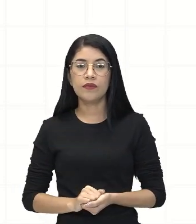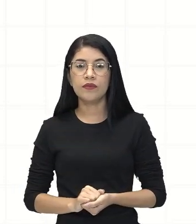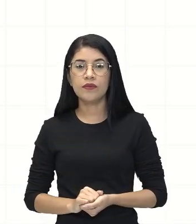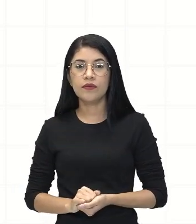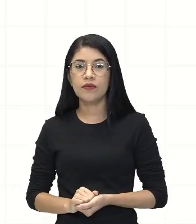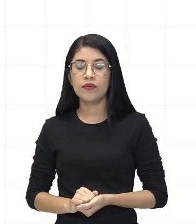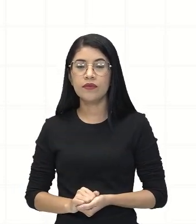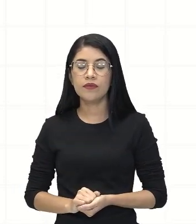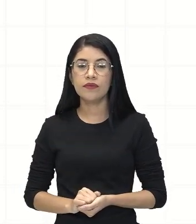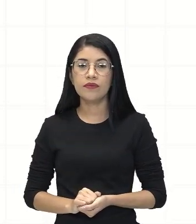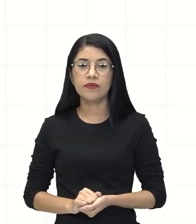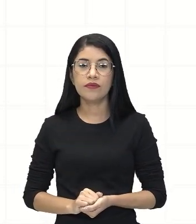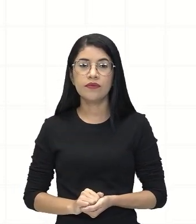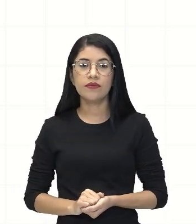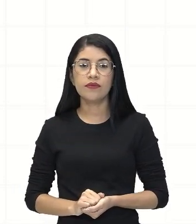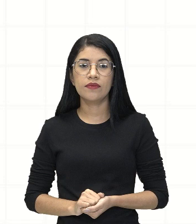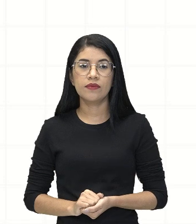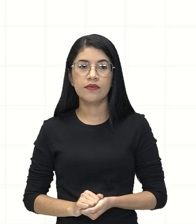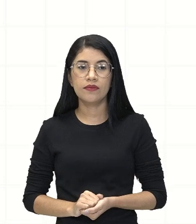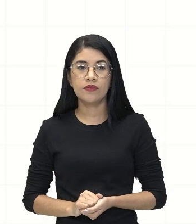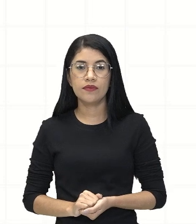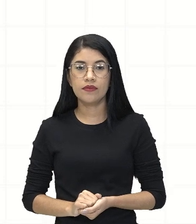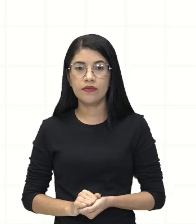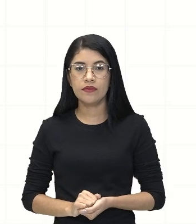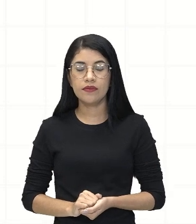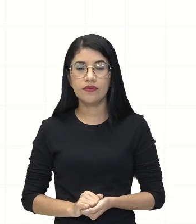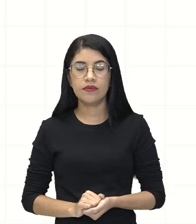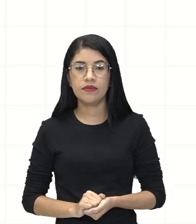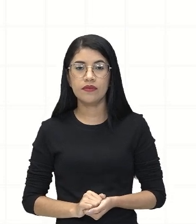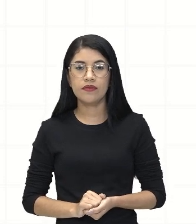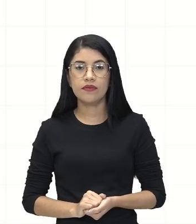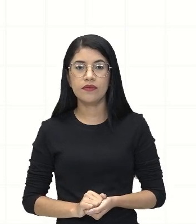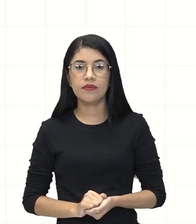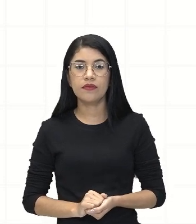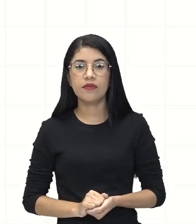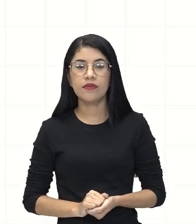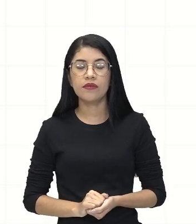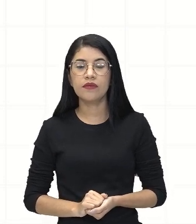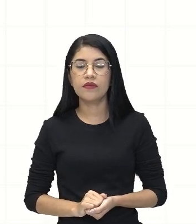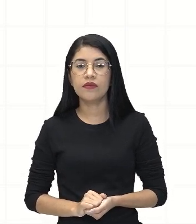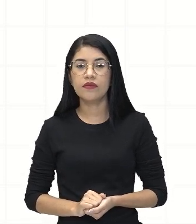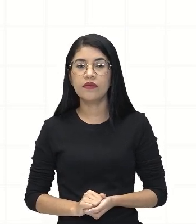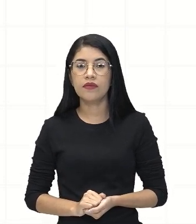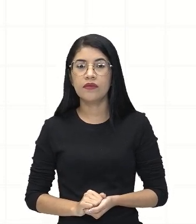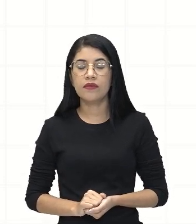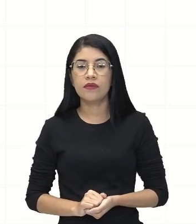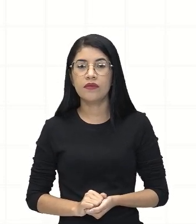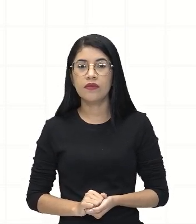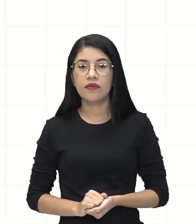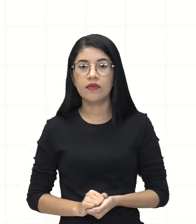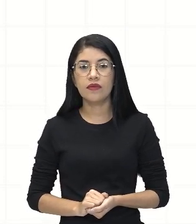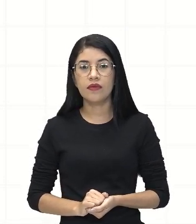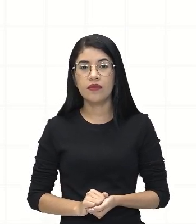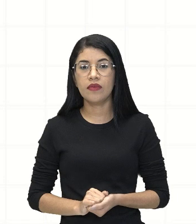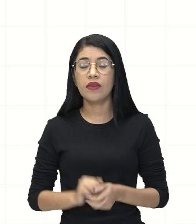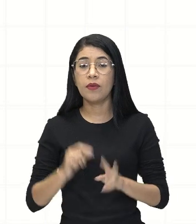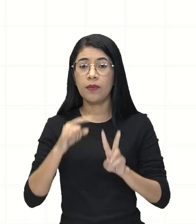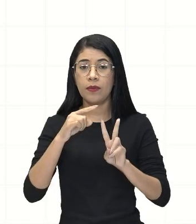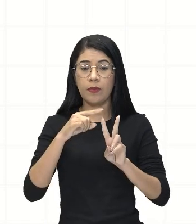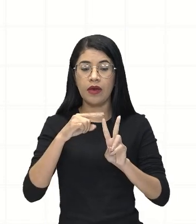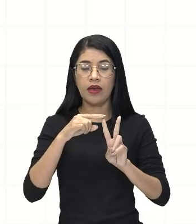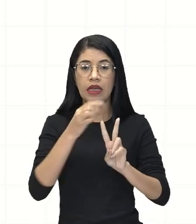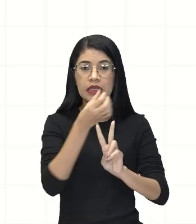por 2, eu vou ter que multiplicar o expoente por 2 também. Então, agora sim, ó, já tenho